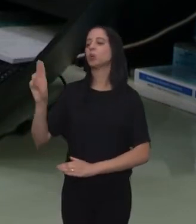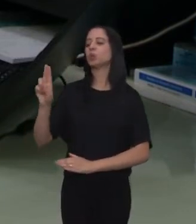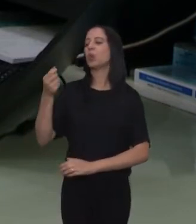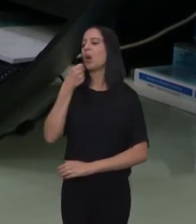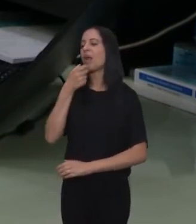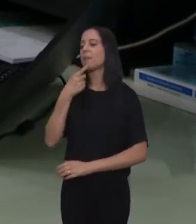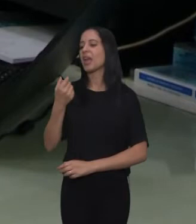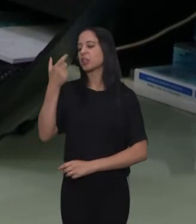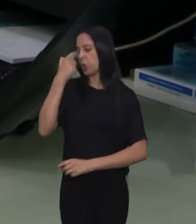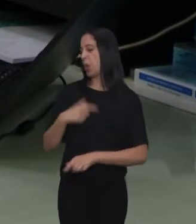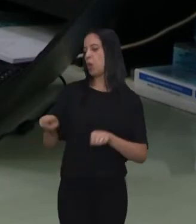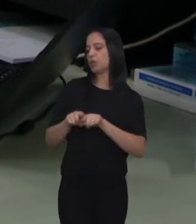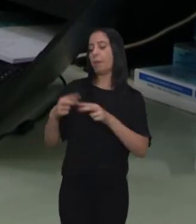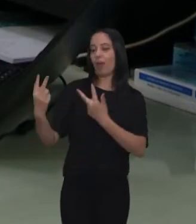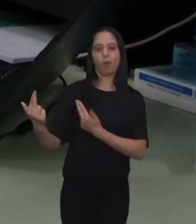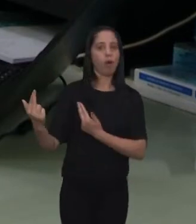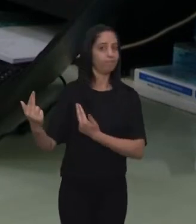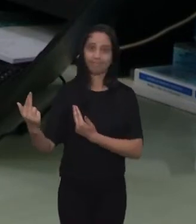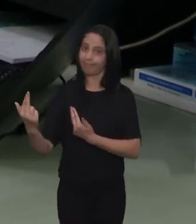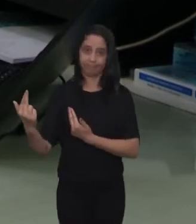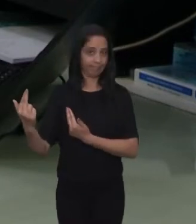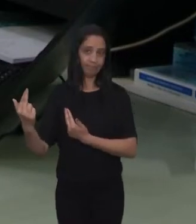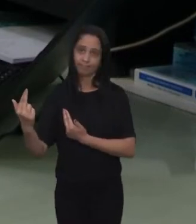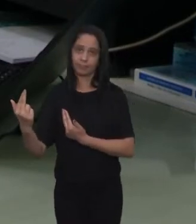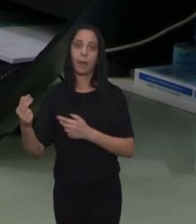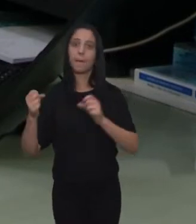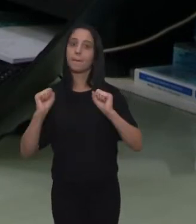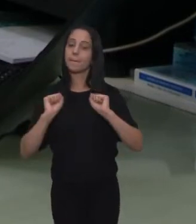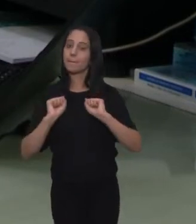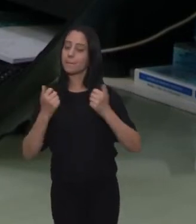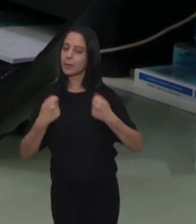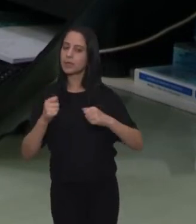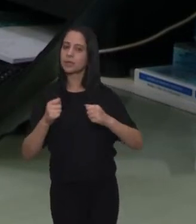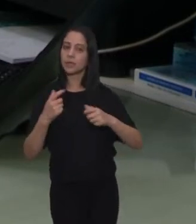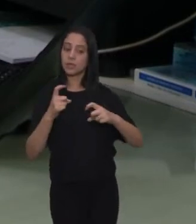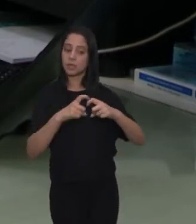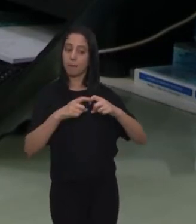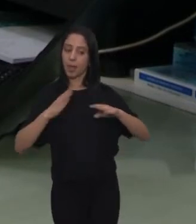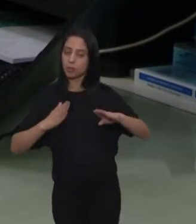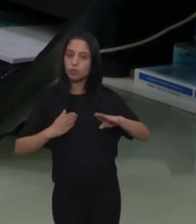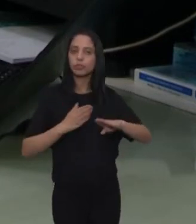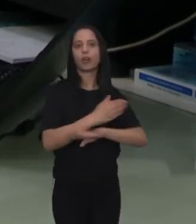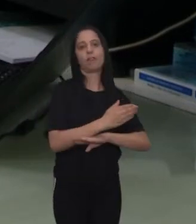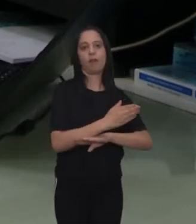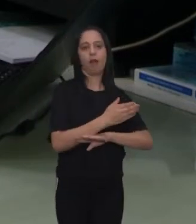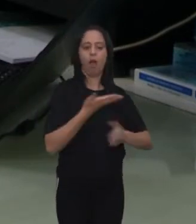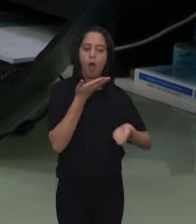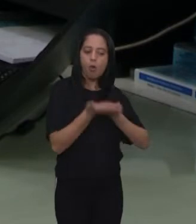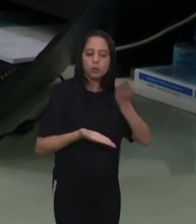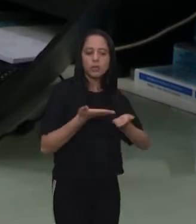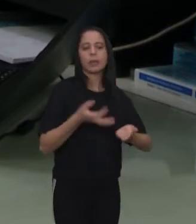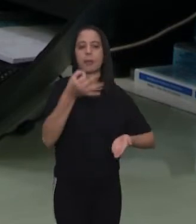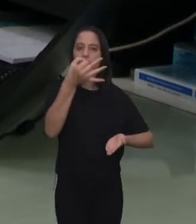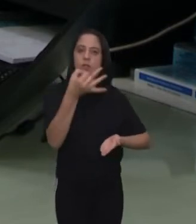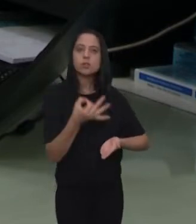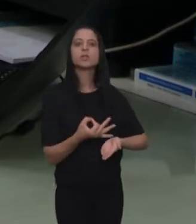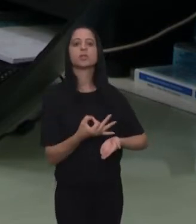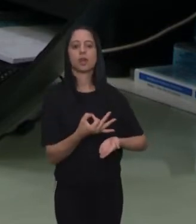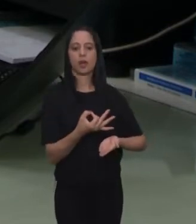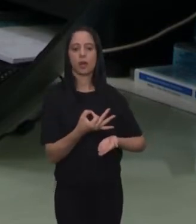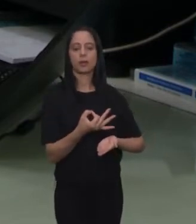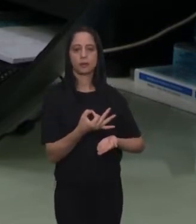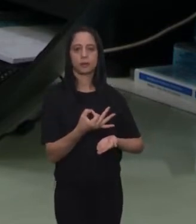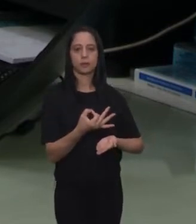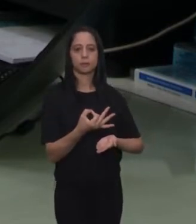e eu vou passar uma para a gente saber se realmente é melasma é ver o tratamento adequado para o tipo de pele